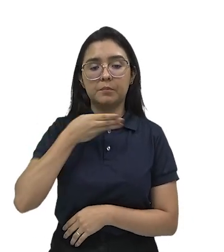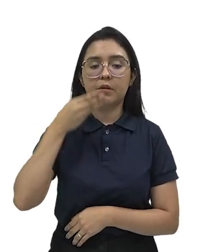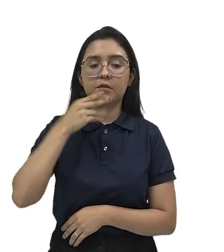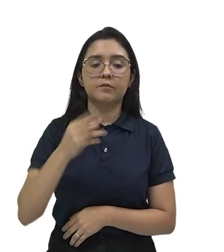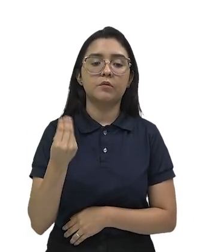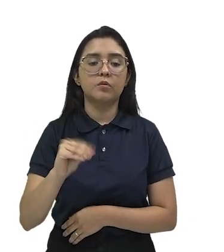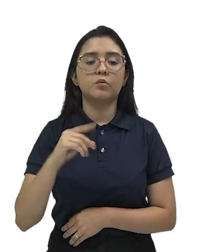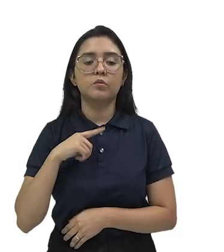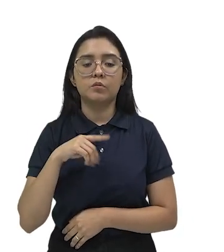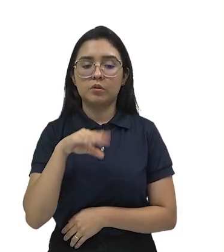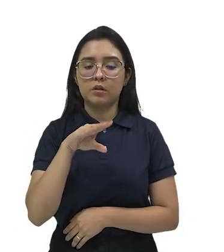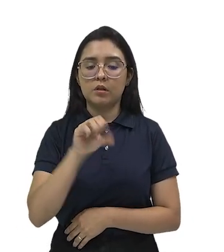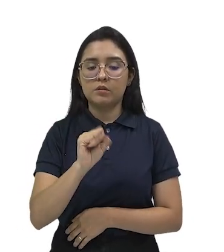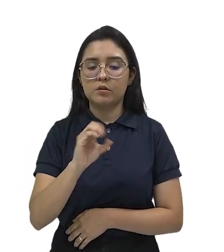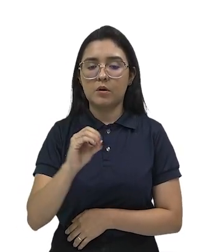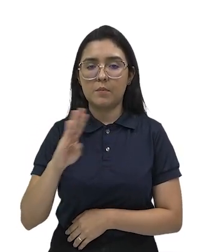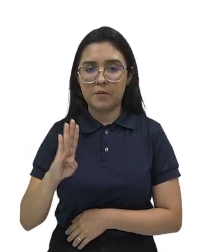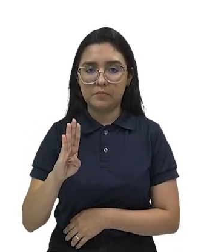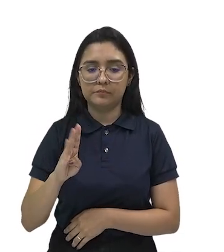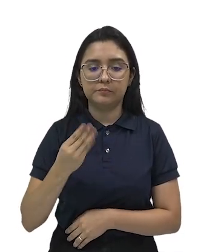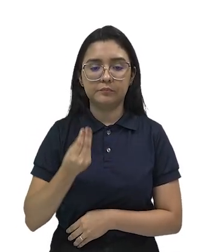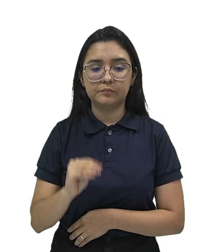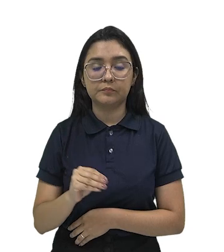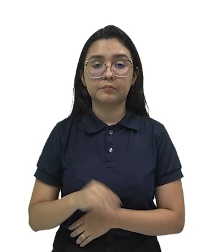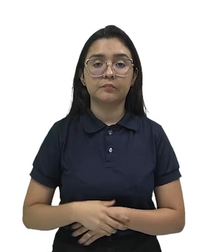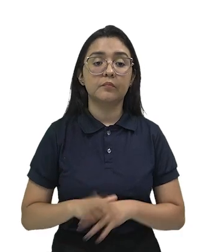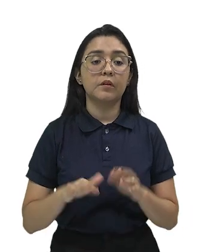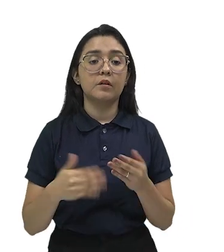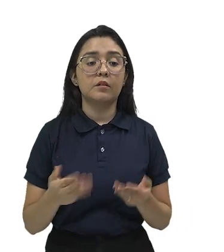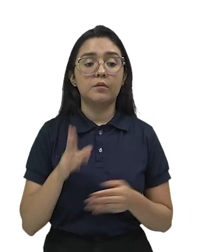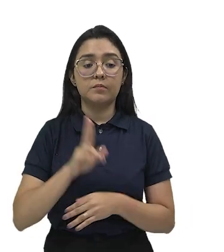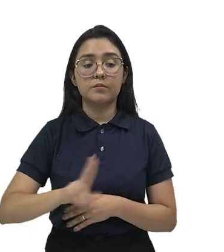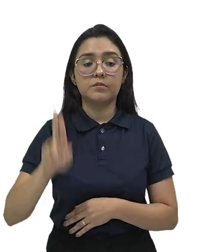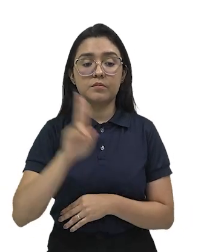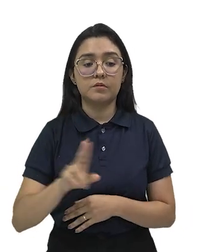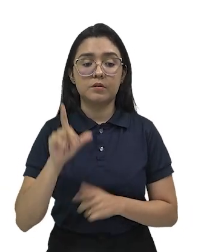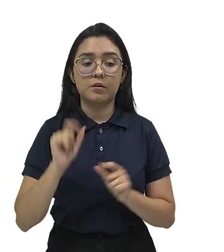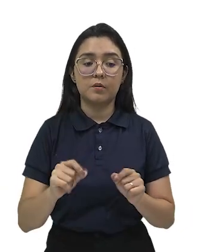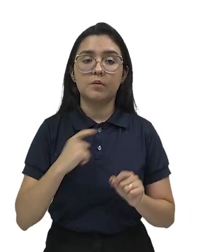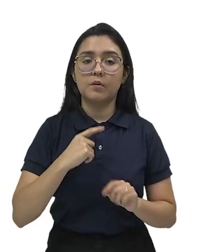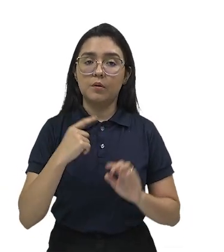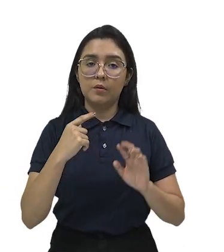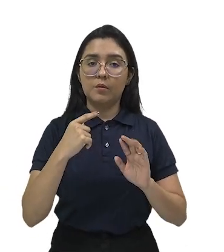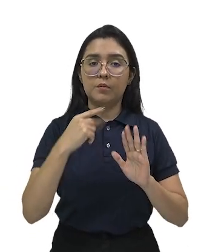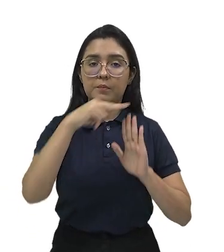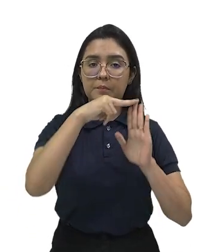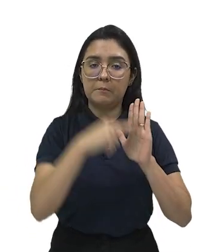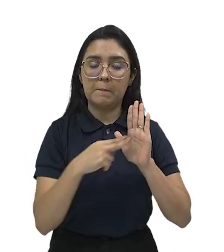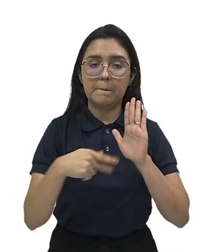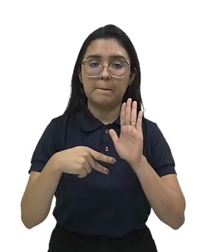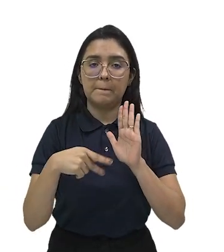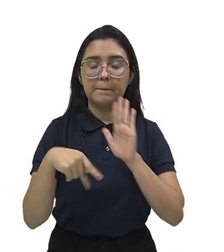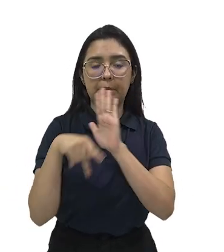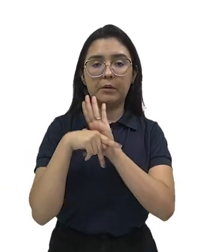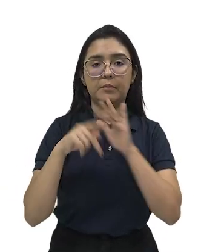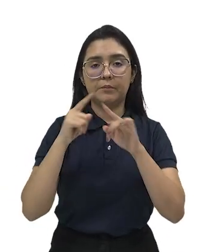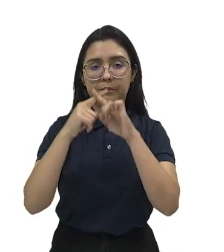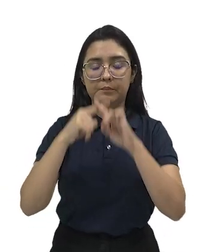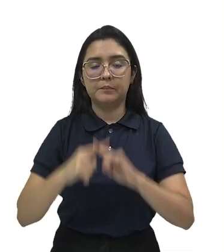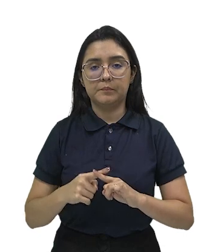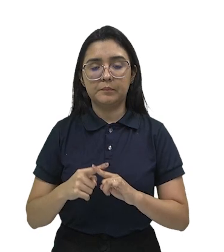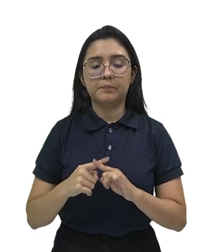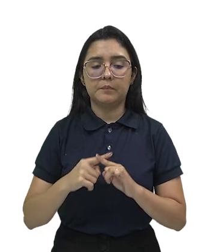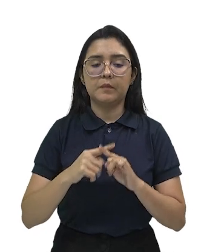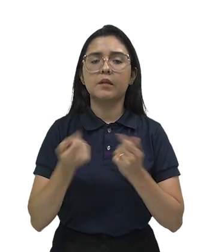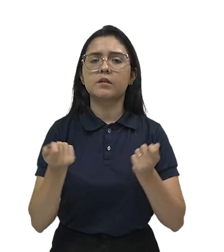chamar SOB. Ó. Então, aqui, olha, utilizando o princípio multiplicativo,